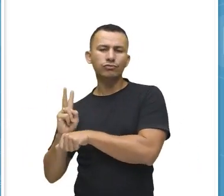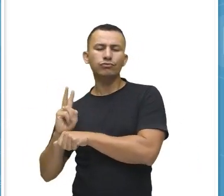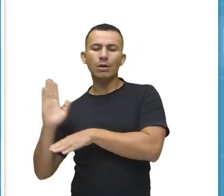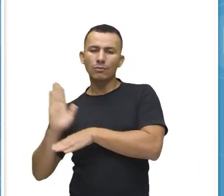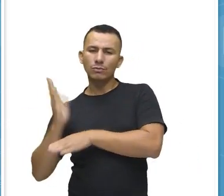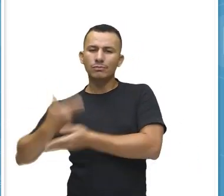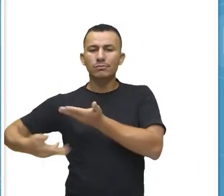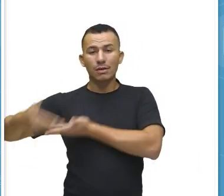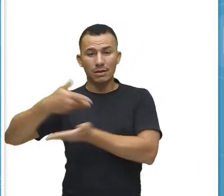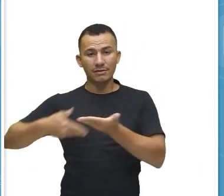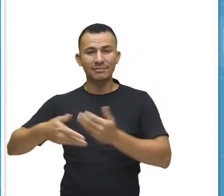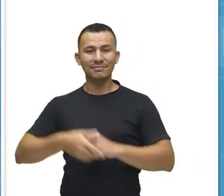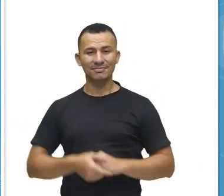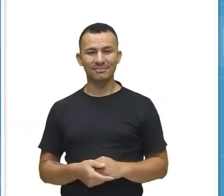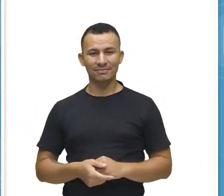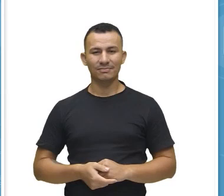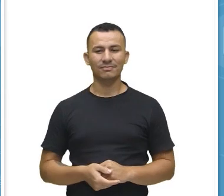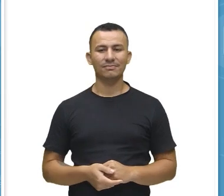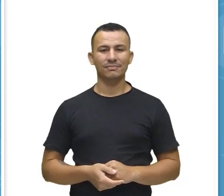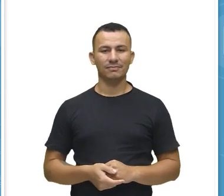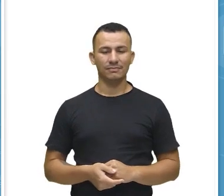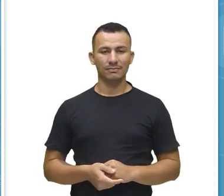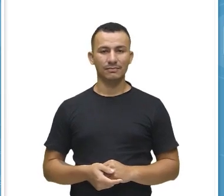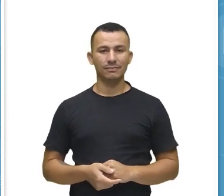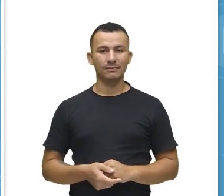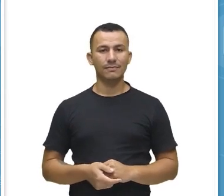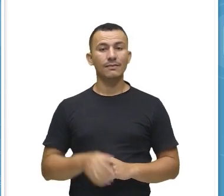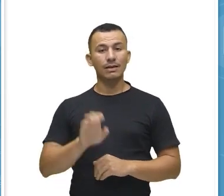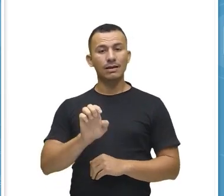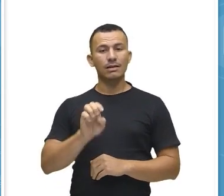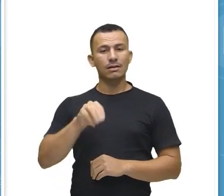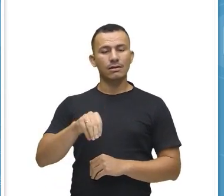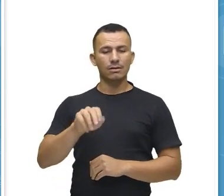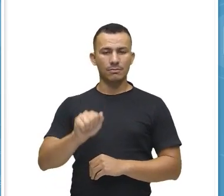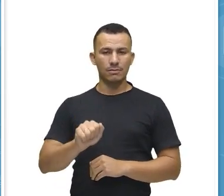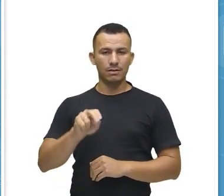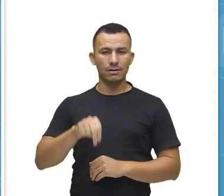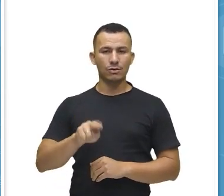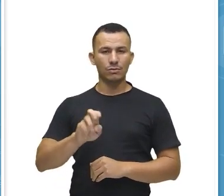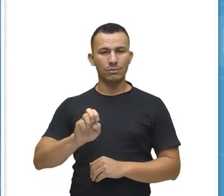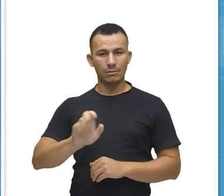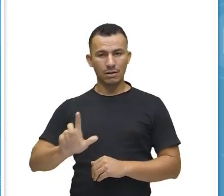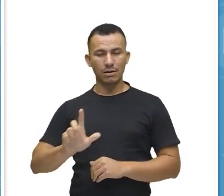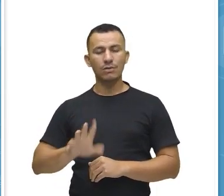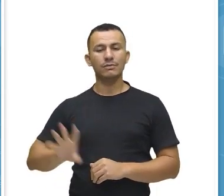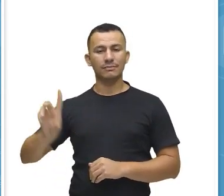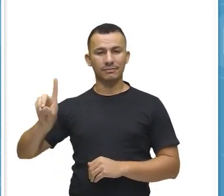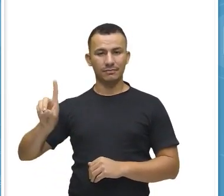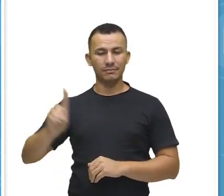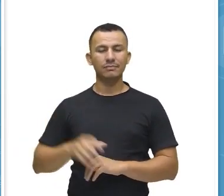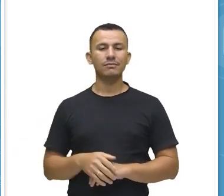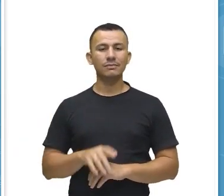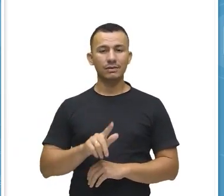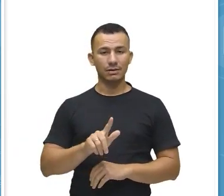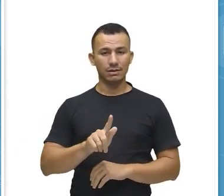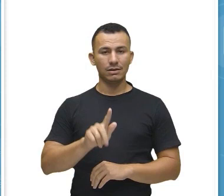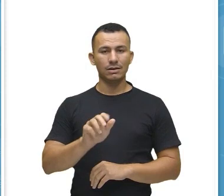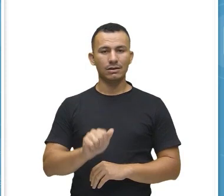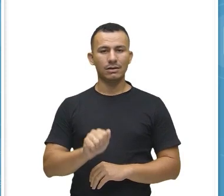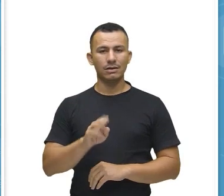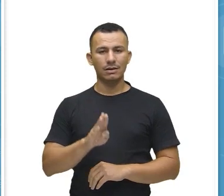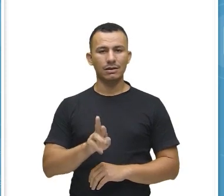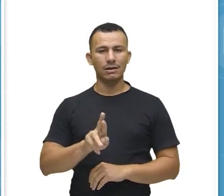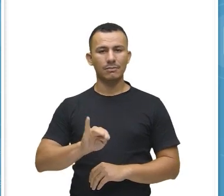nós continuamos aqui, olha. Vamos aqui então, Emanuel, letra D também, Gabriel, letra